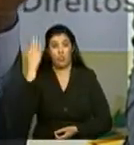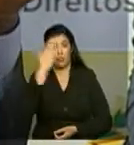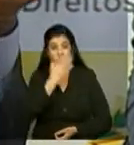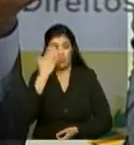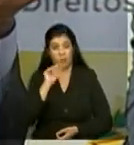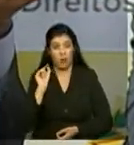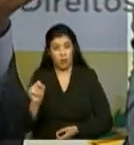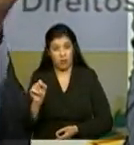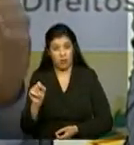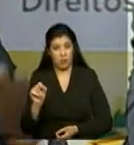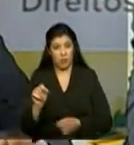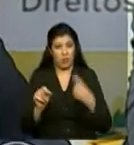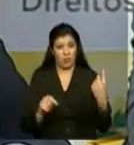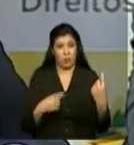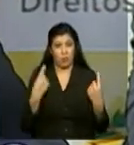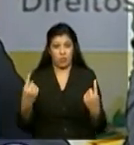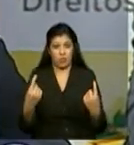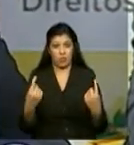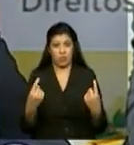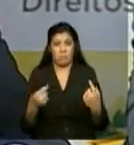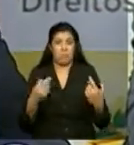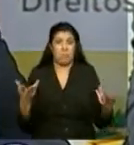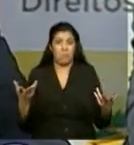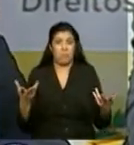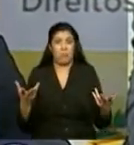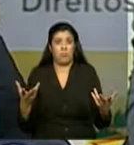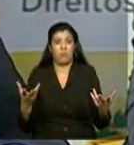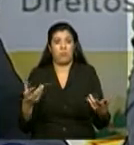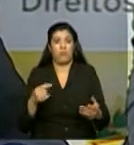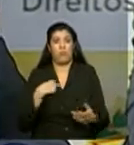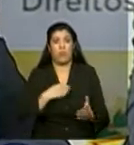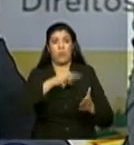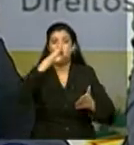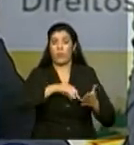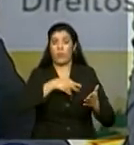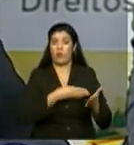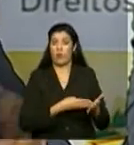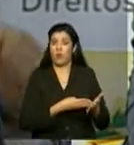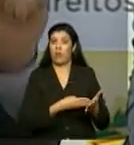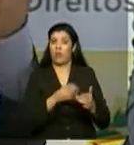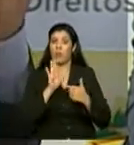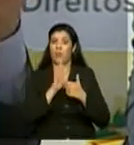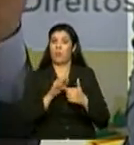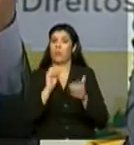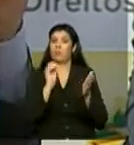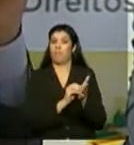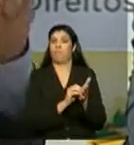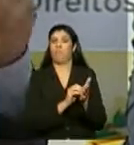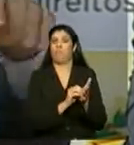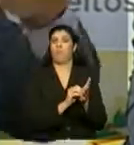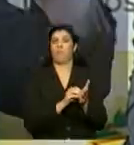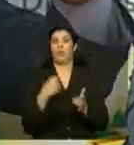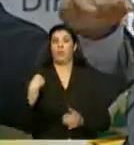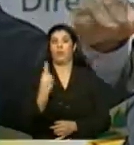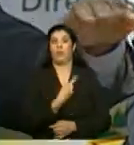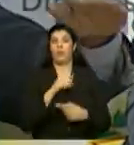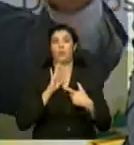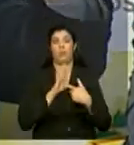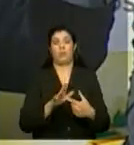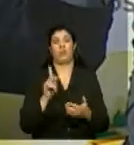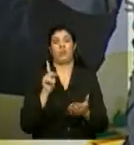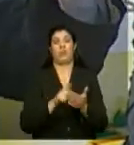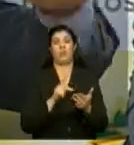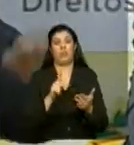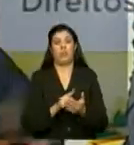uma coisa outra em 12 aqui em laudo no aeroporto aqui quero muitas remanentes